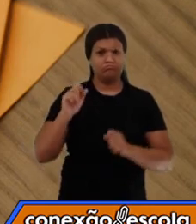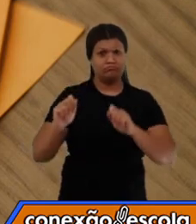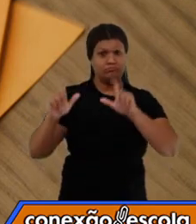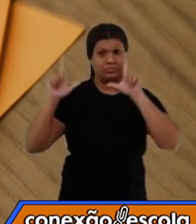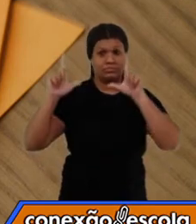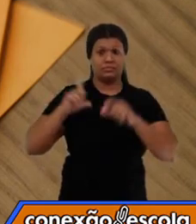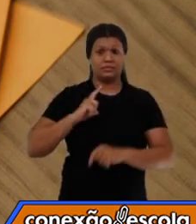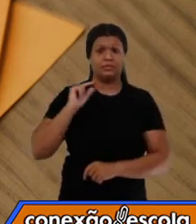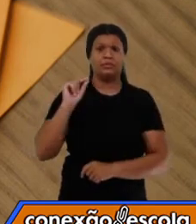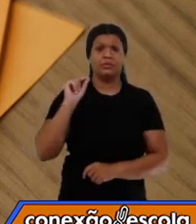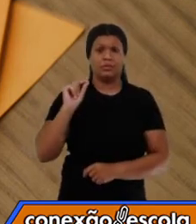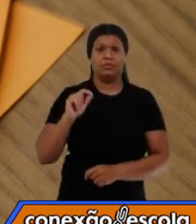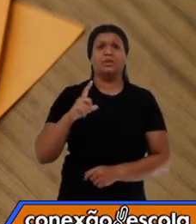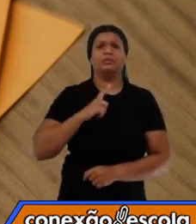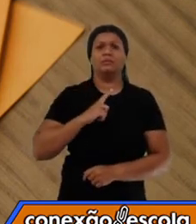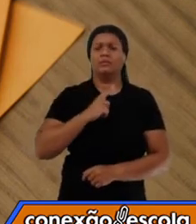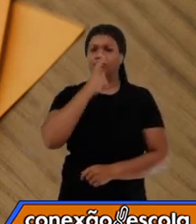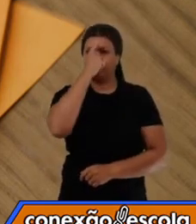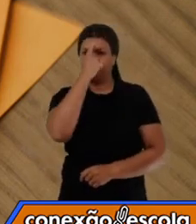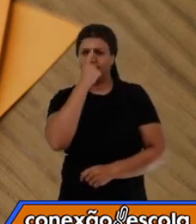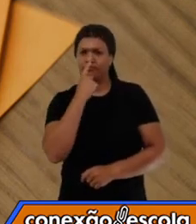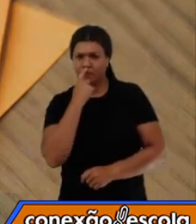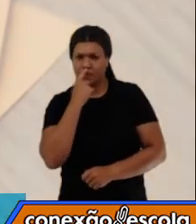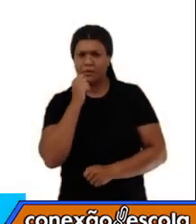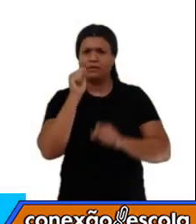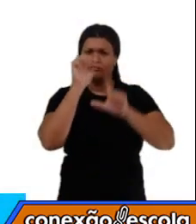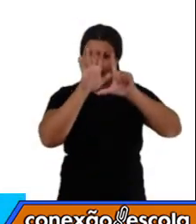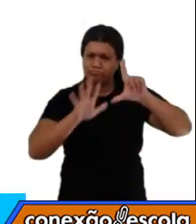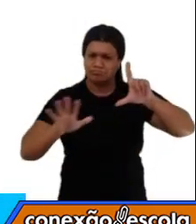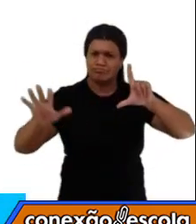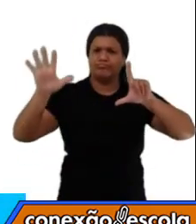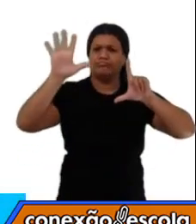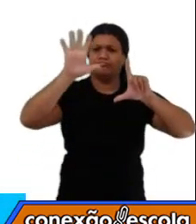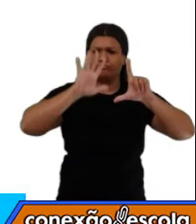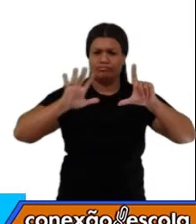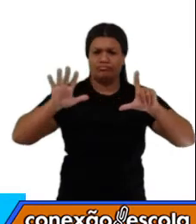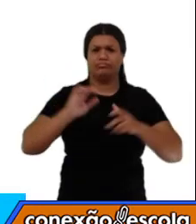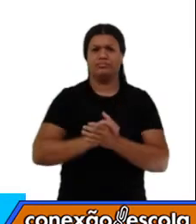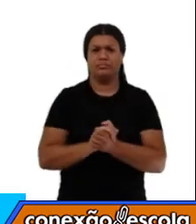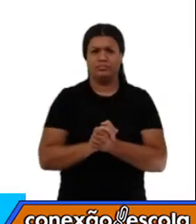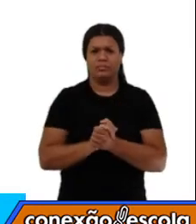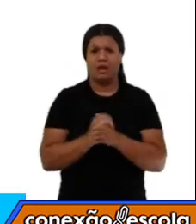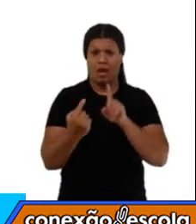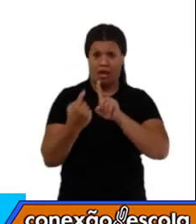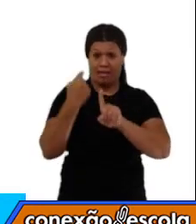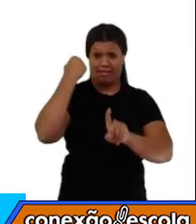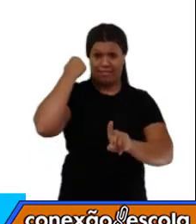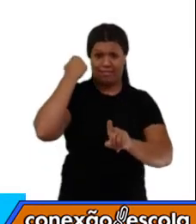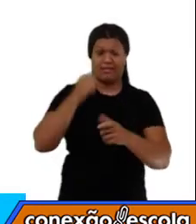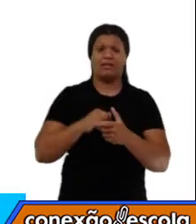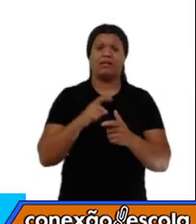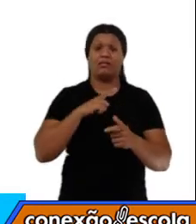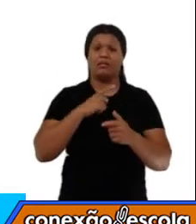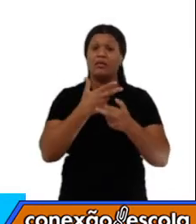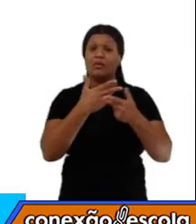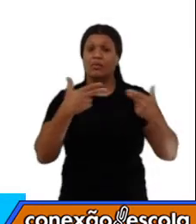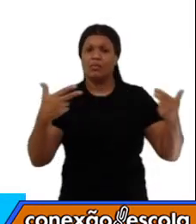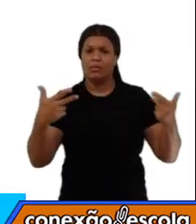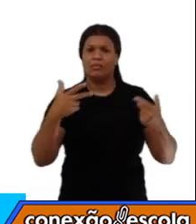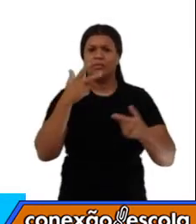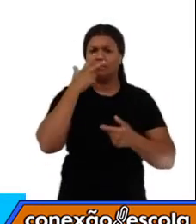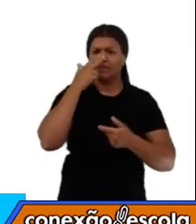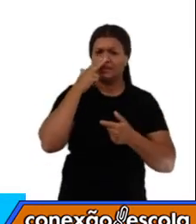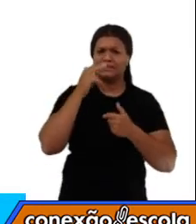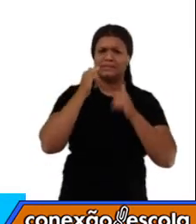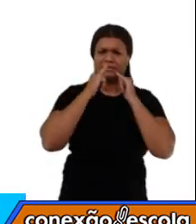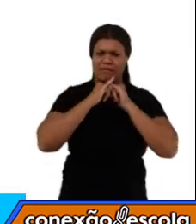Olha só, eu tenho uma paisagem, um folheto, e atrás aqui eu tenho uma coisa que parece uma espécie de